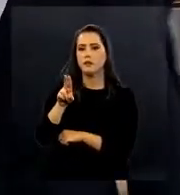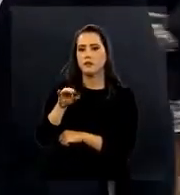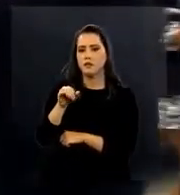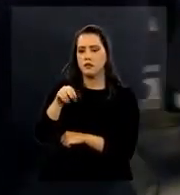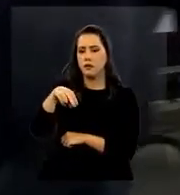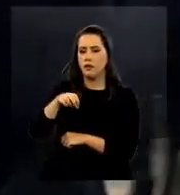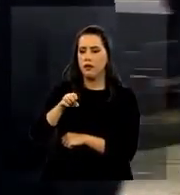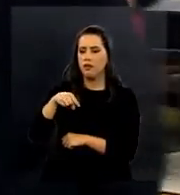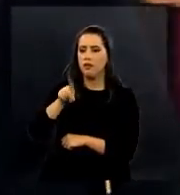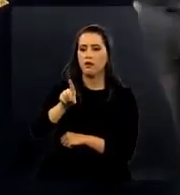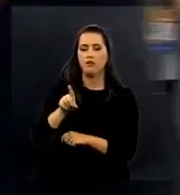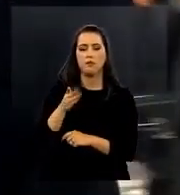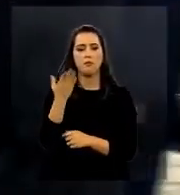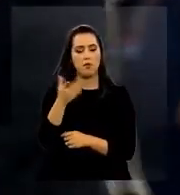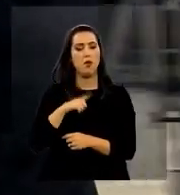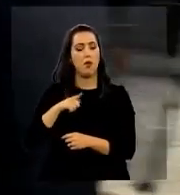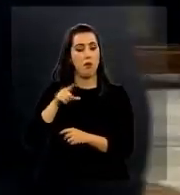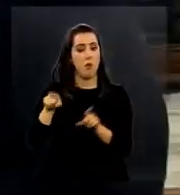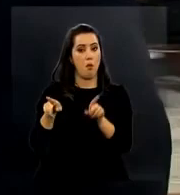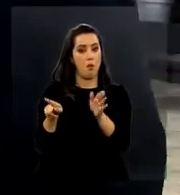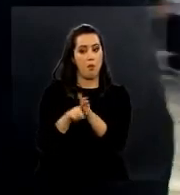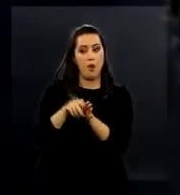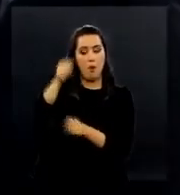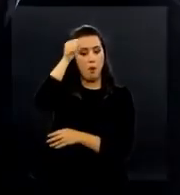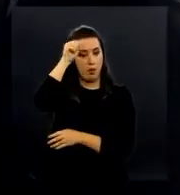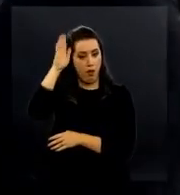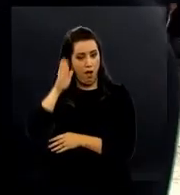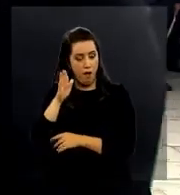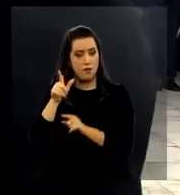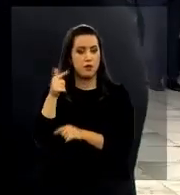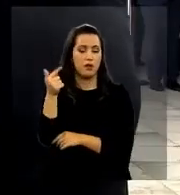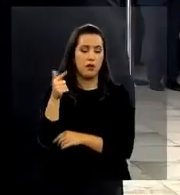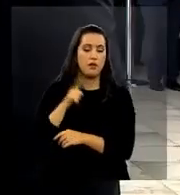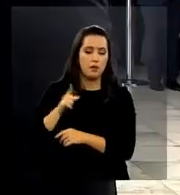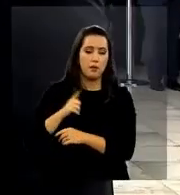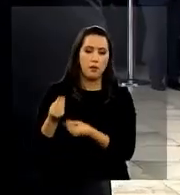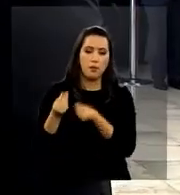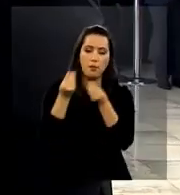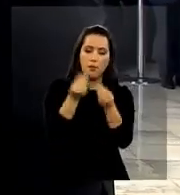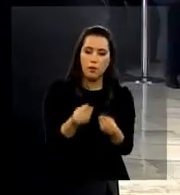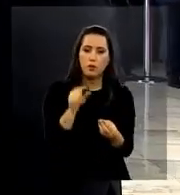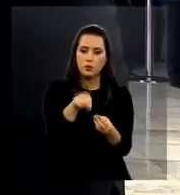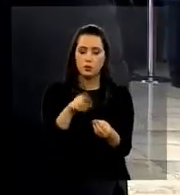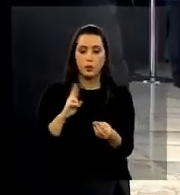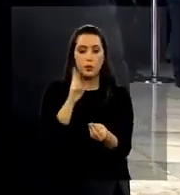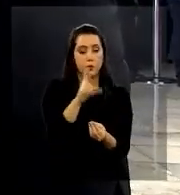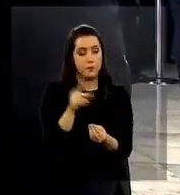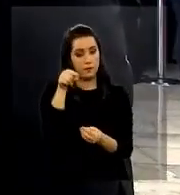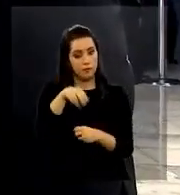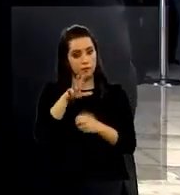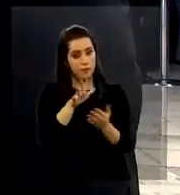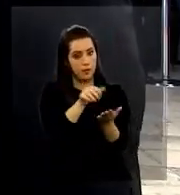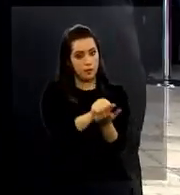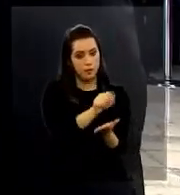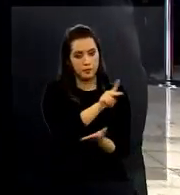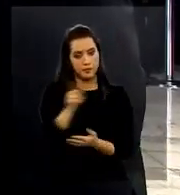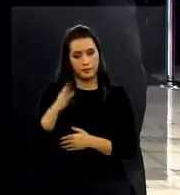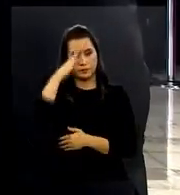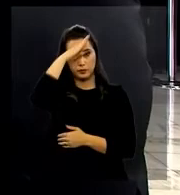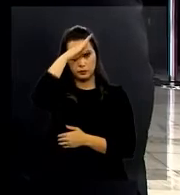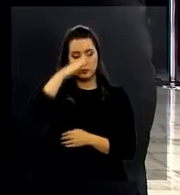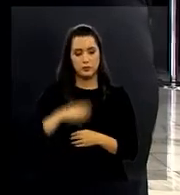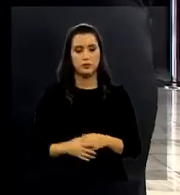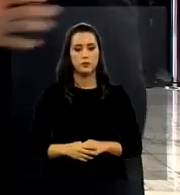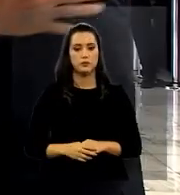é um país africano que também mandou representante aqui para a posse do